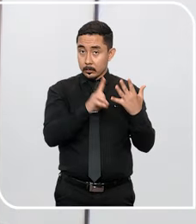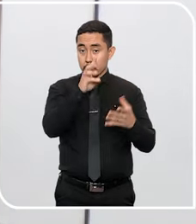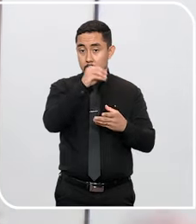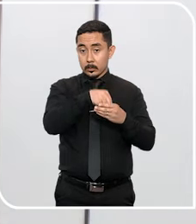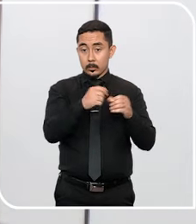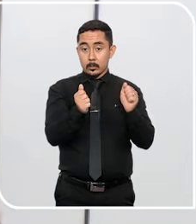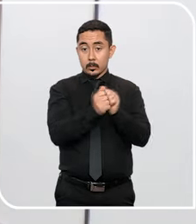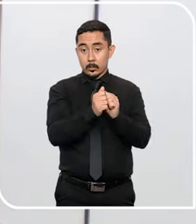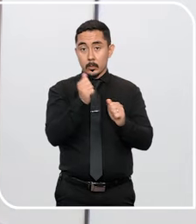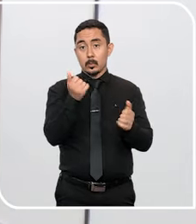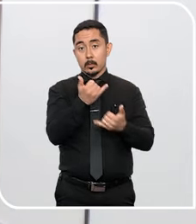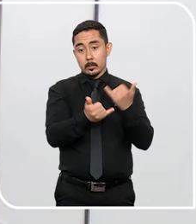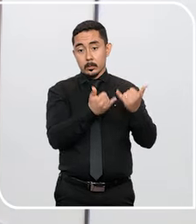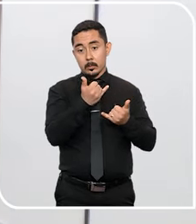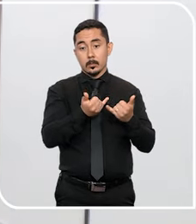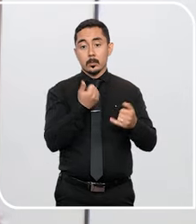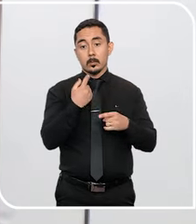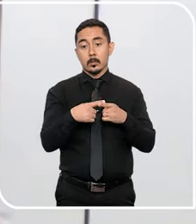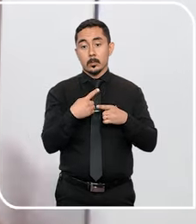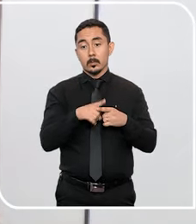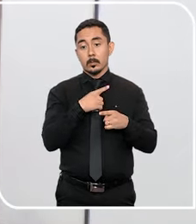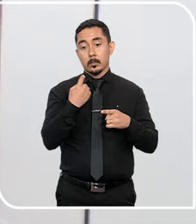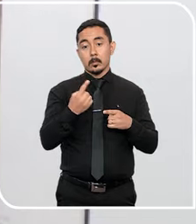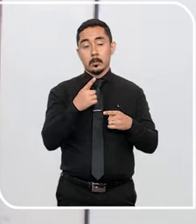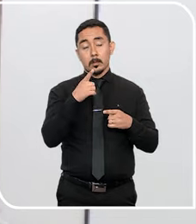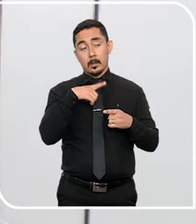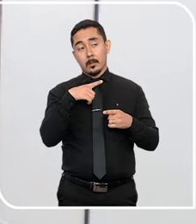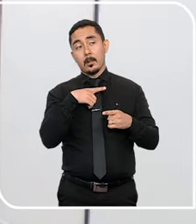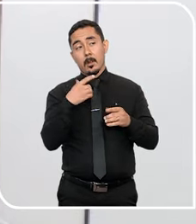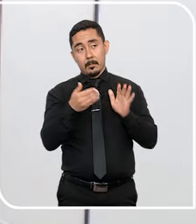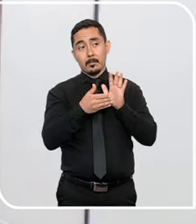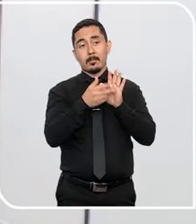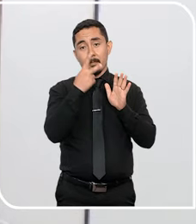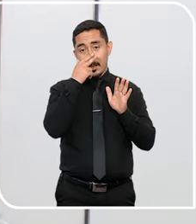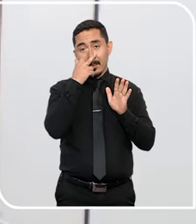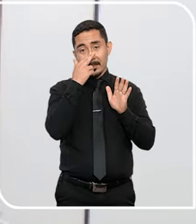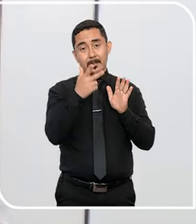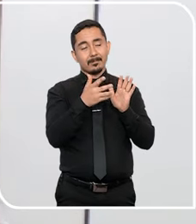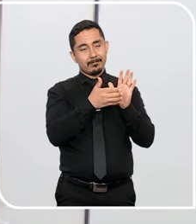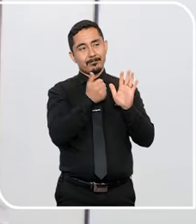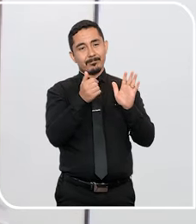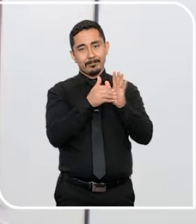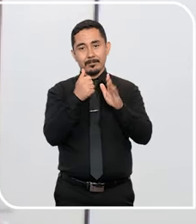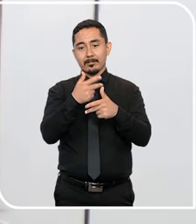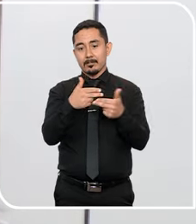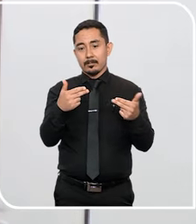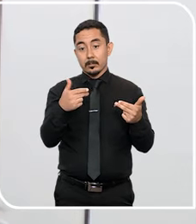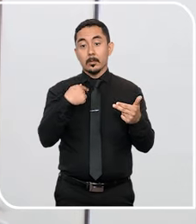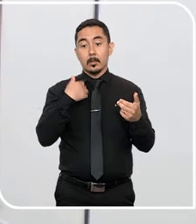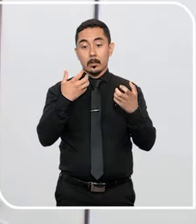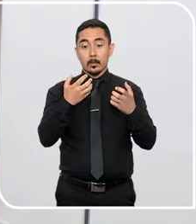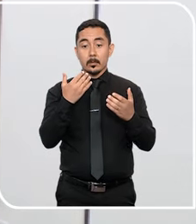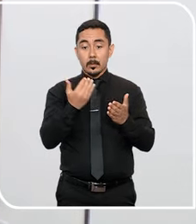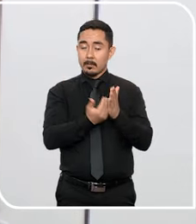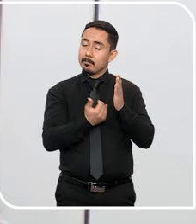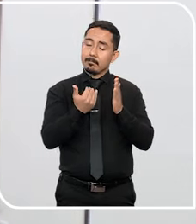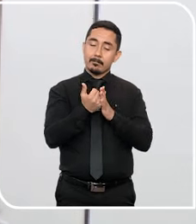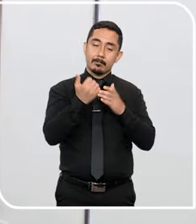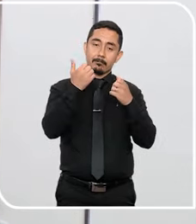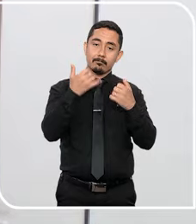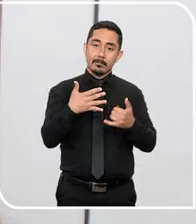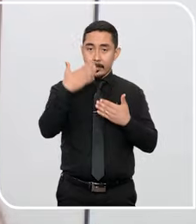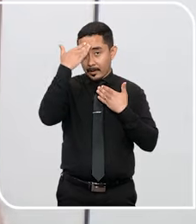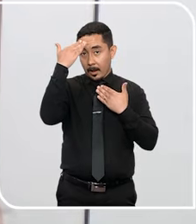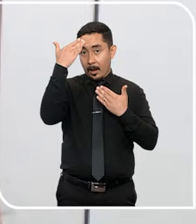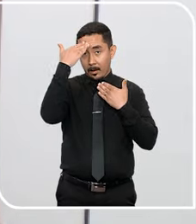amigos com deficiência nas brincadeiras porque a gente ainda vê uma exclusão muito grande né então eu queria deixar esse depoimento